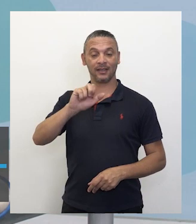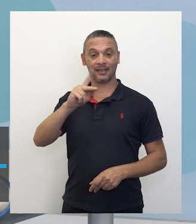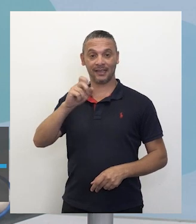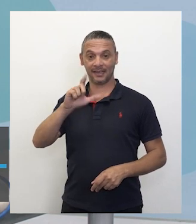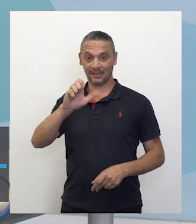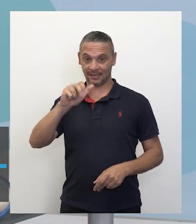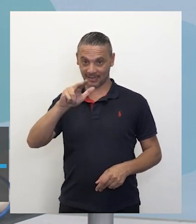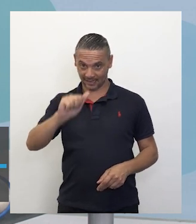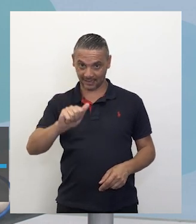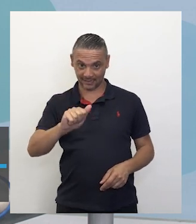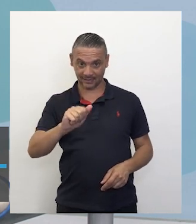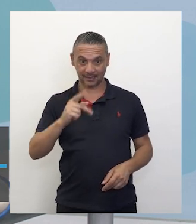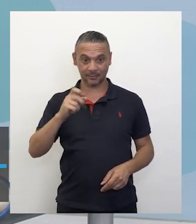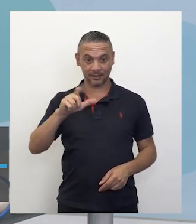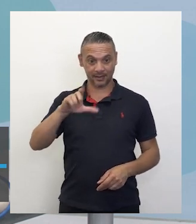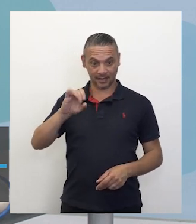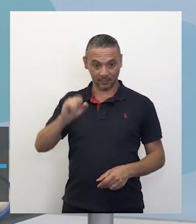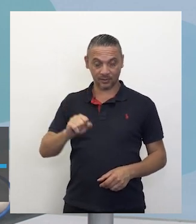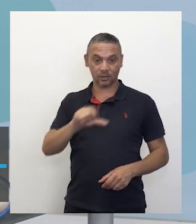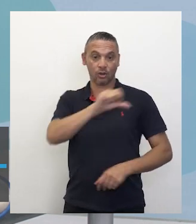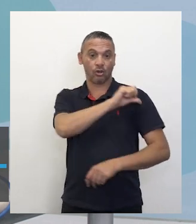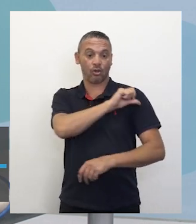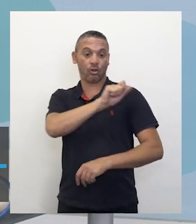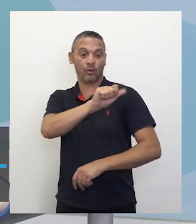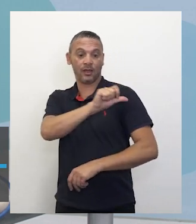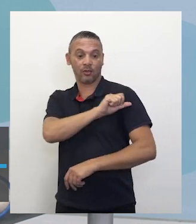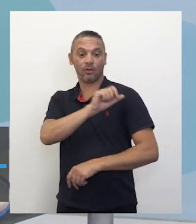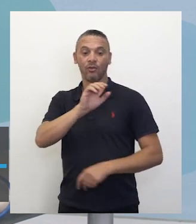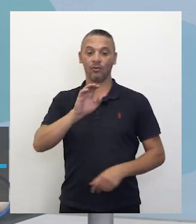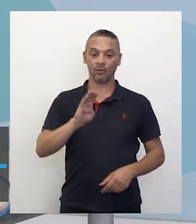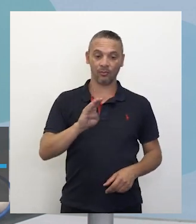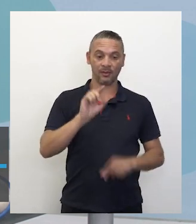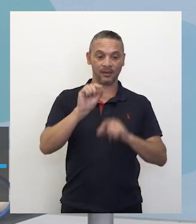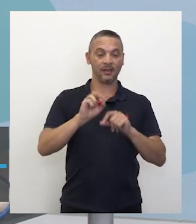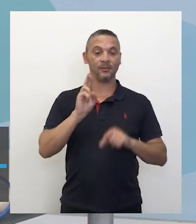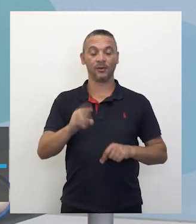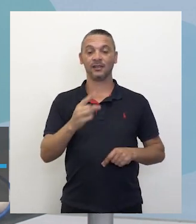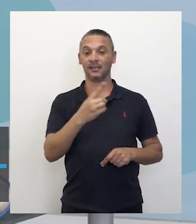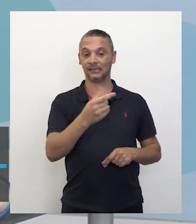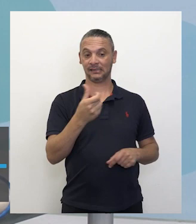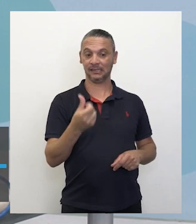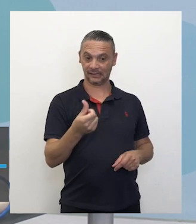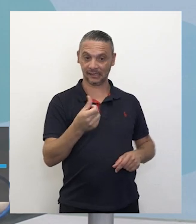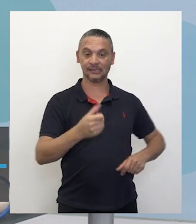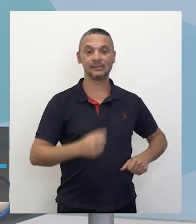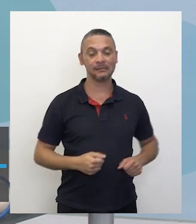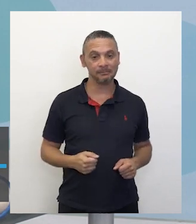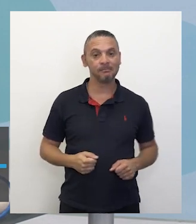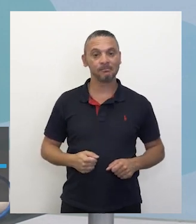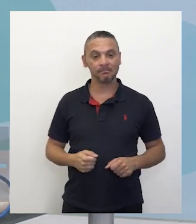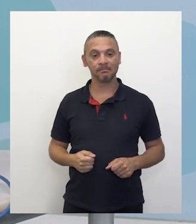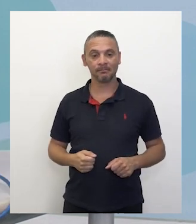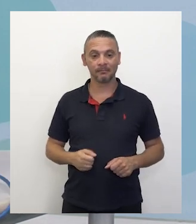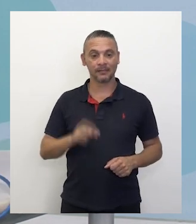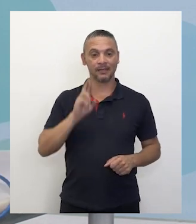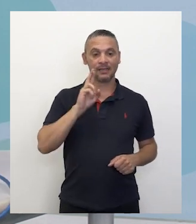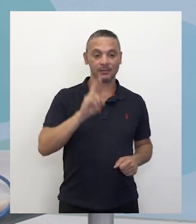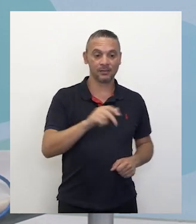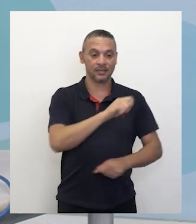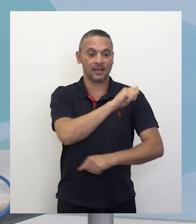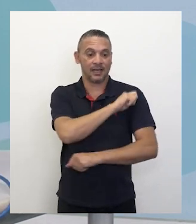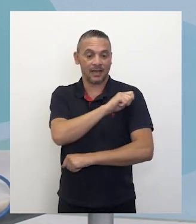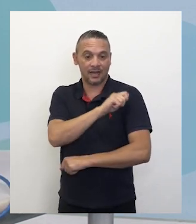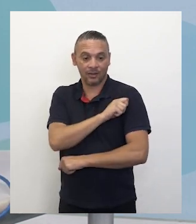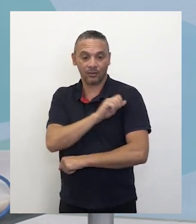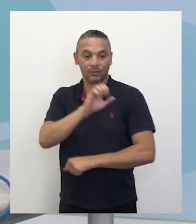Castilho Marques, Penápolis, do nono A e nono B, e falaram que a resposta é 16. Bom, também temos a resposta dos alunos